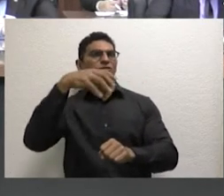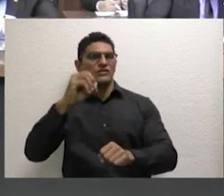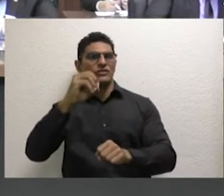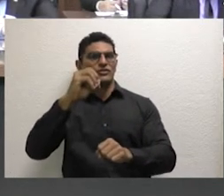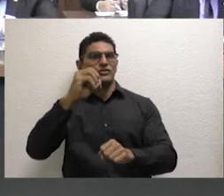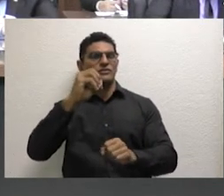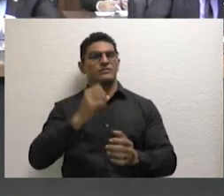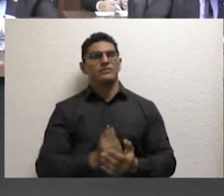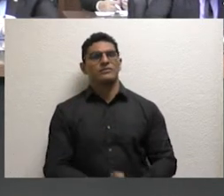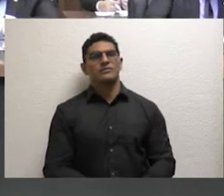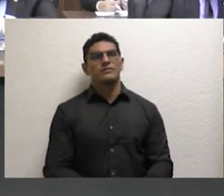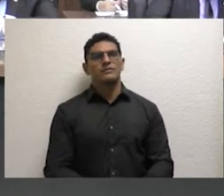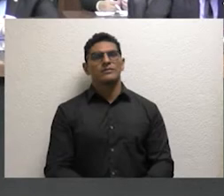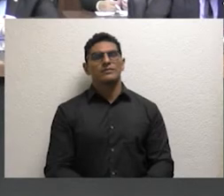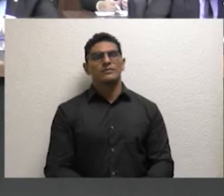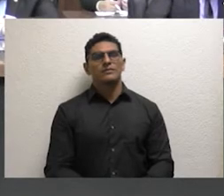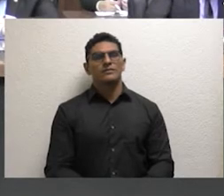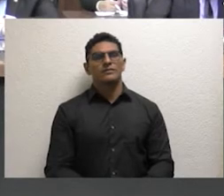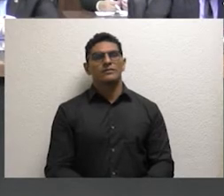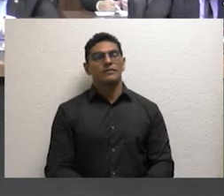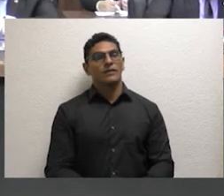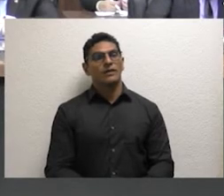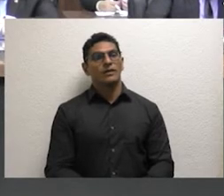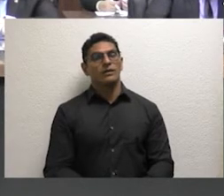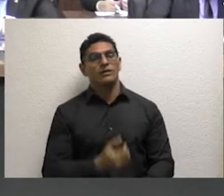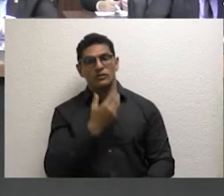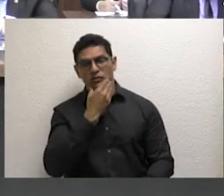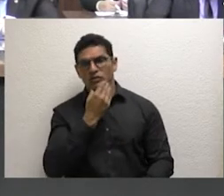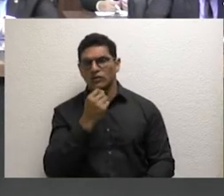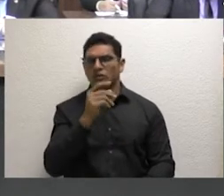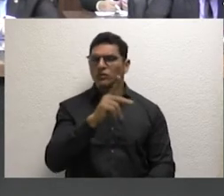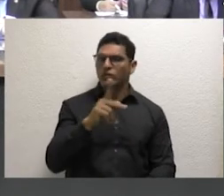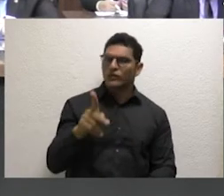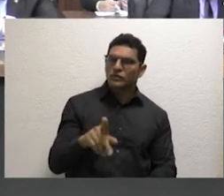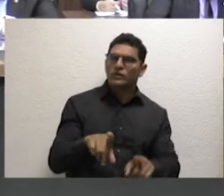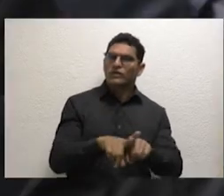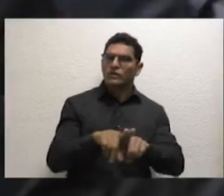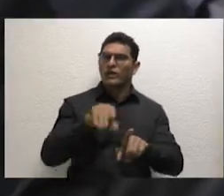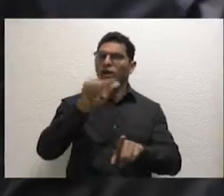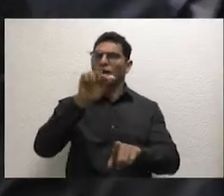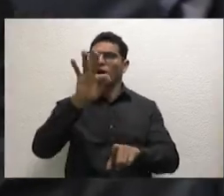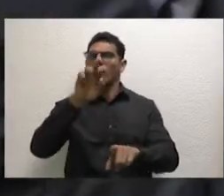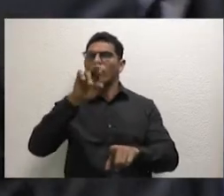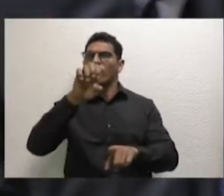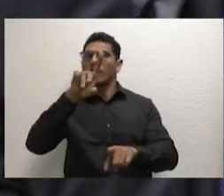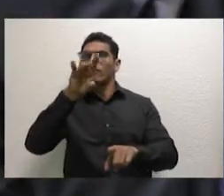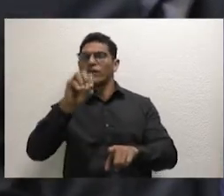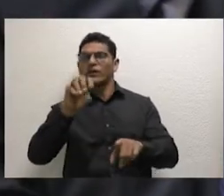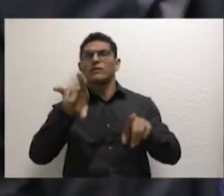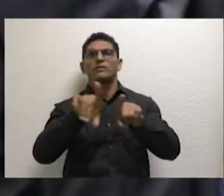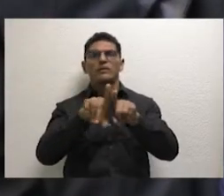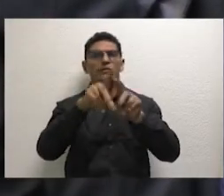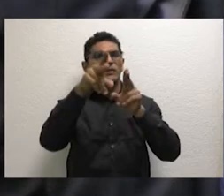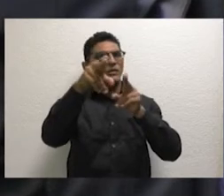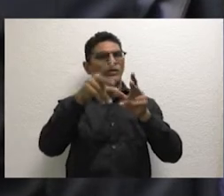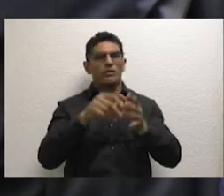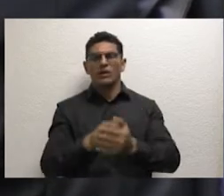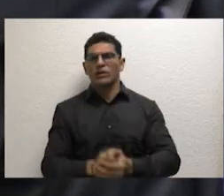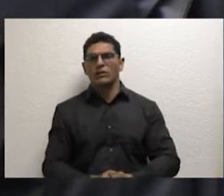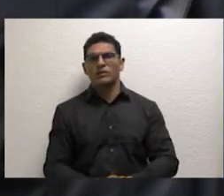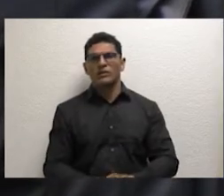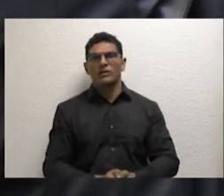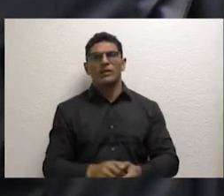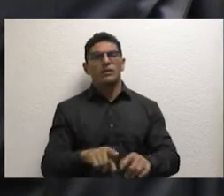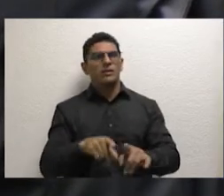vossa senhoria tanto o professor Alfredo também da mesma forma nós temos mais